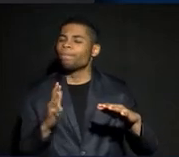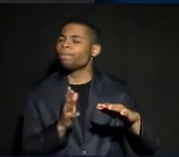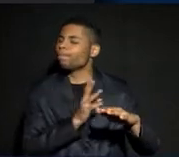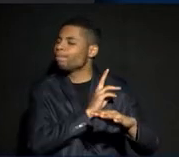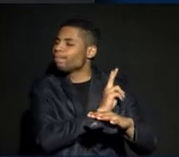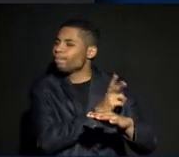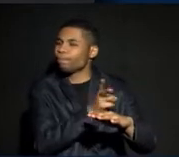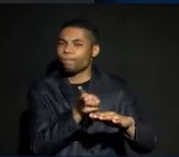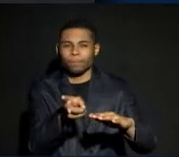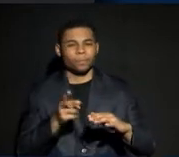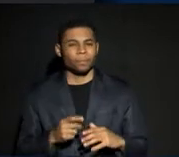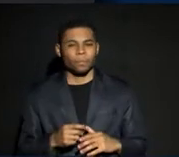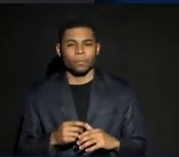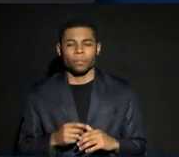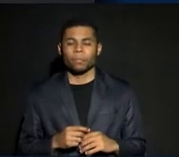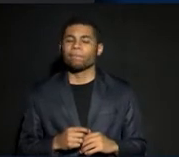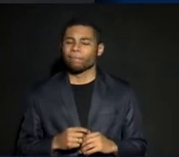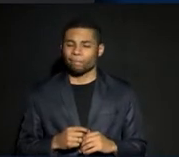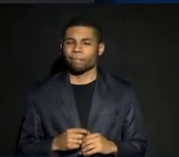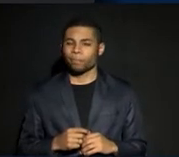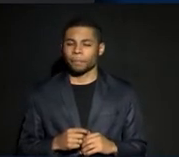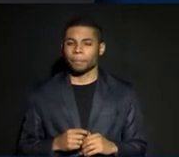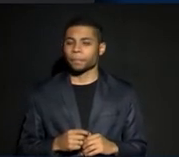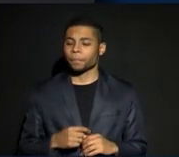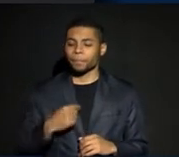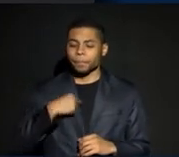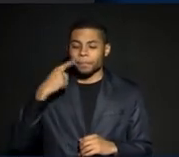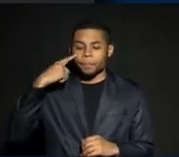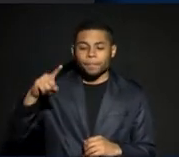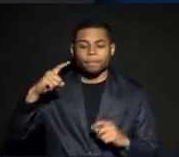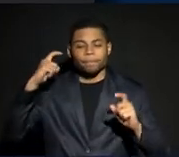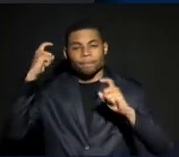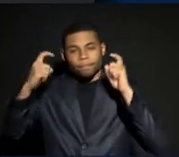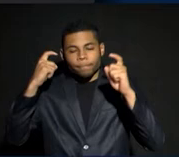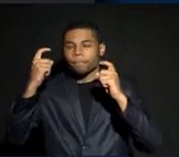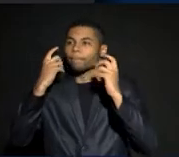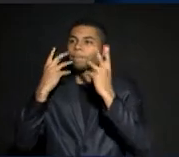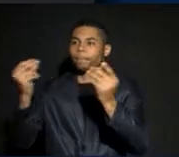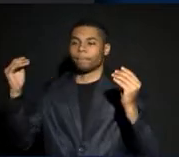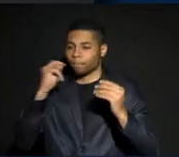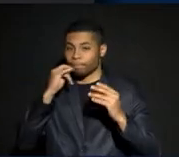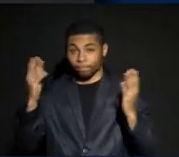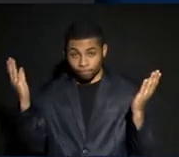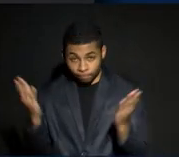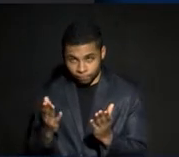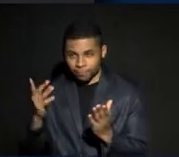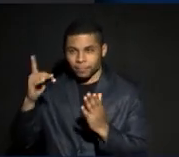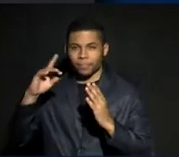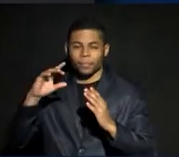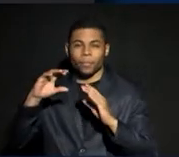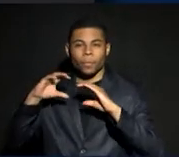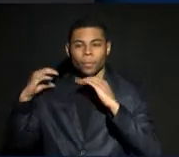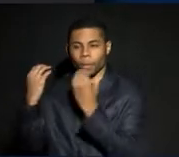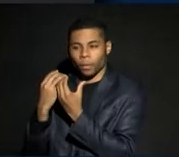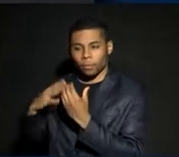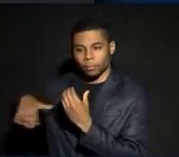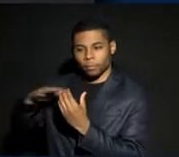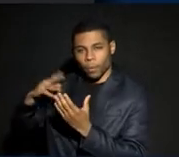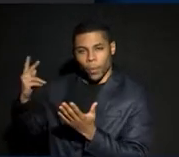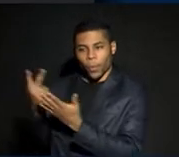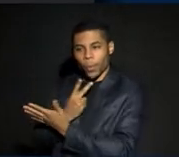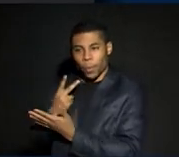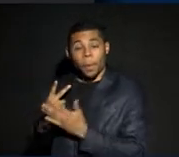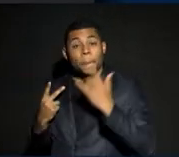acentuado. Eu vejo com muita preocupação o que está acontecendo no Congresso, o que